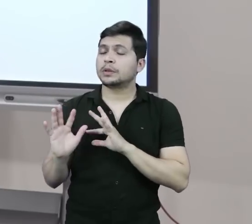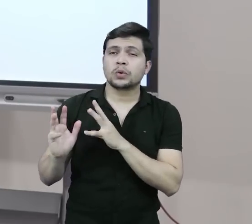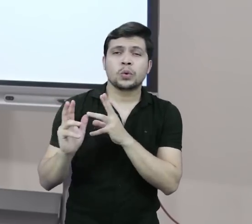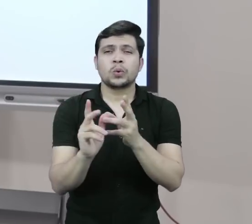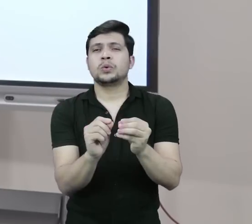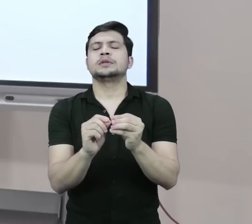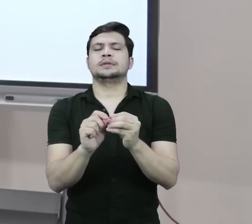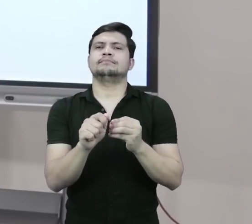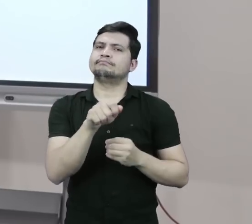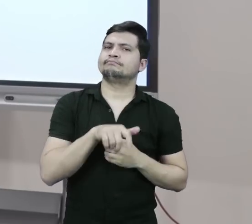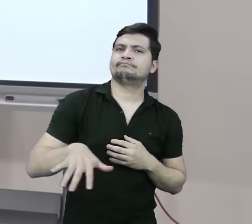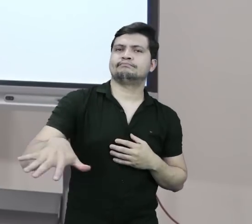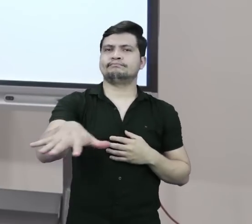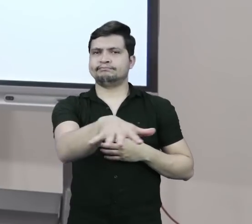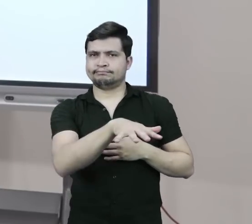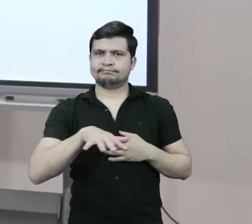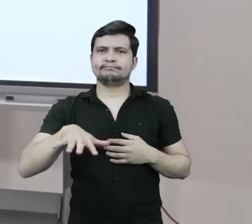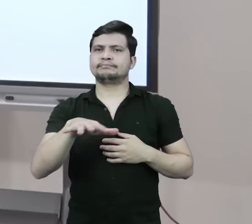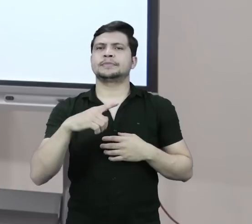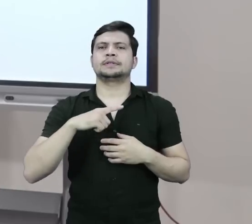é contaminada a partir dele.